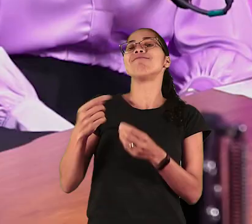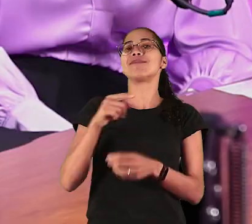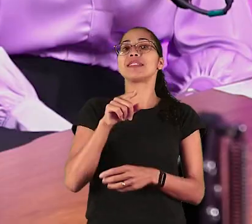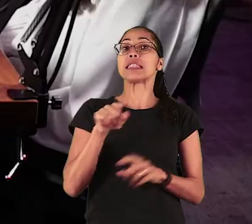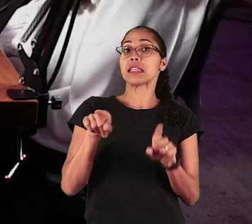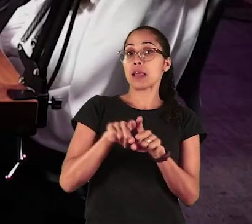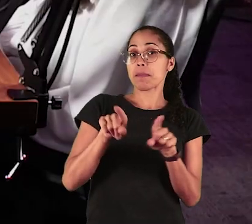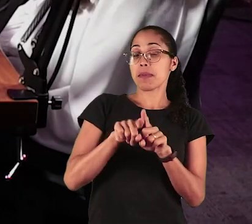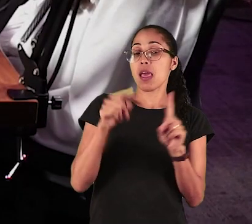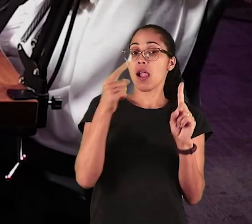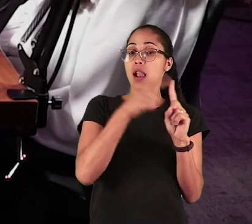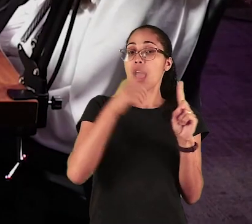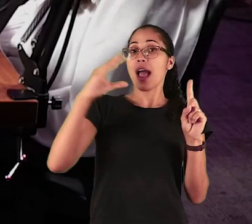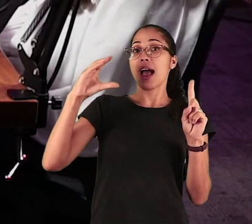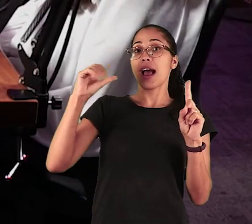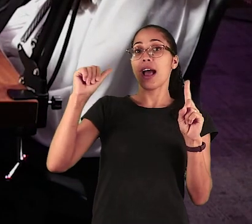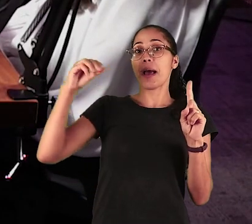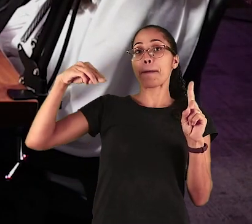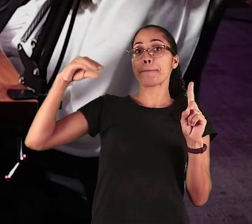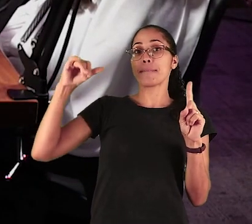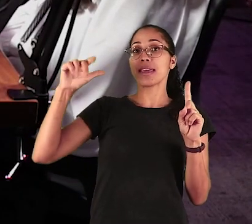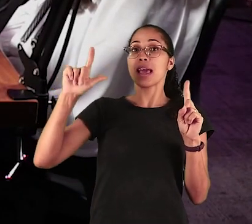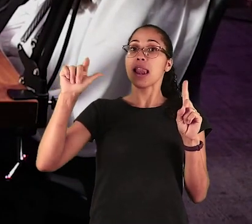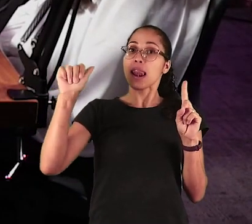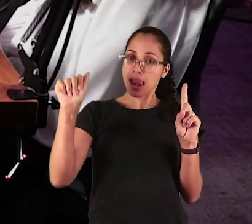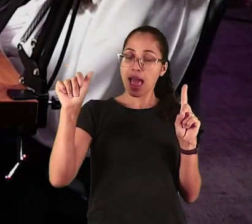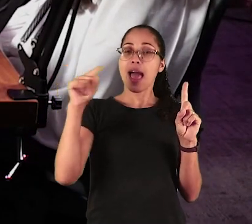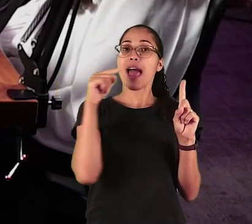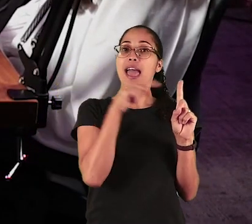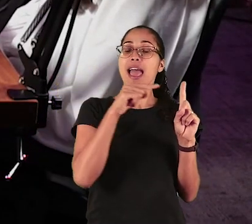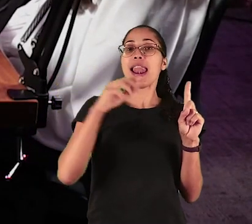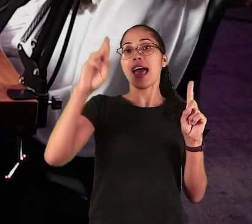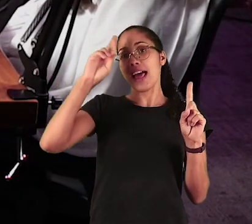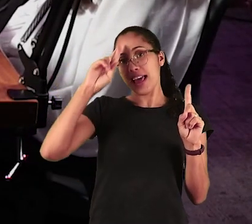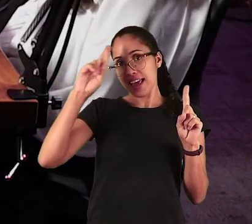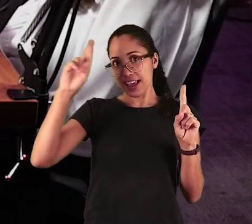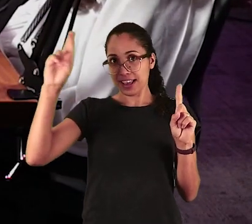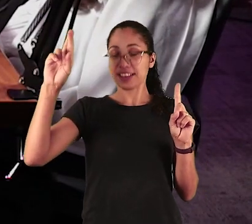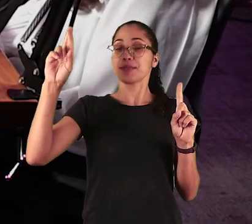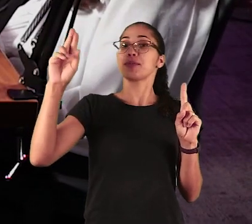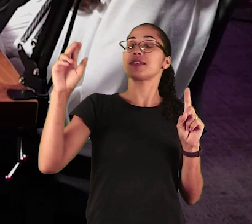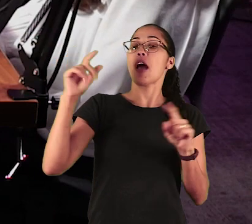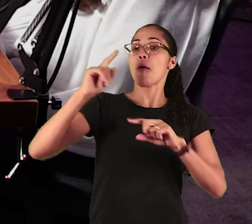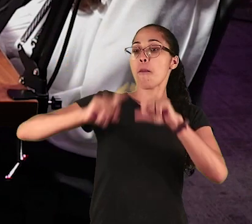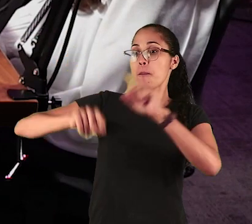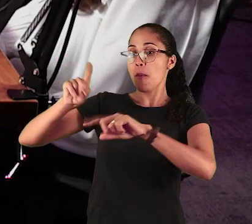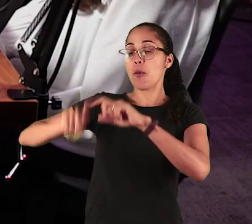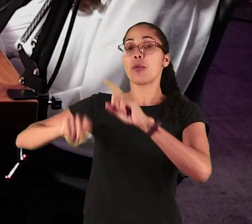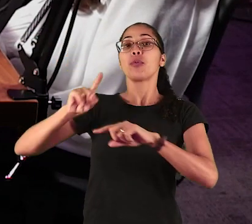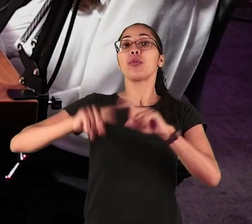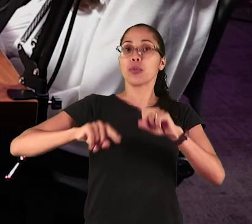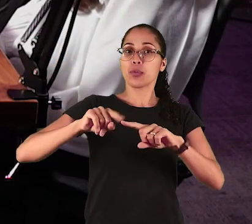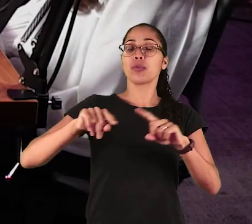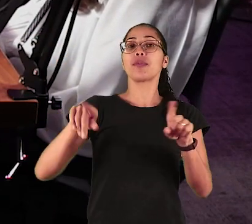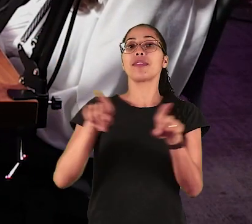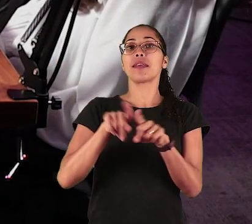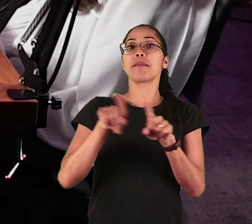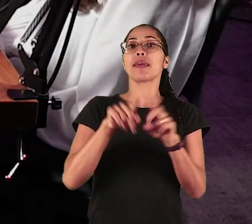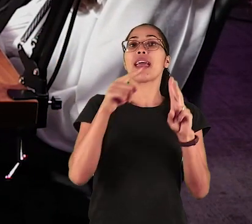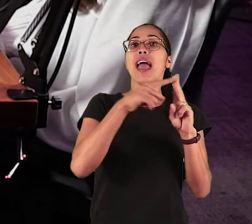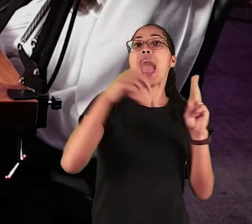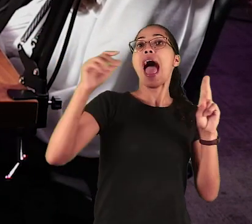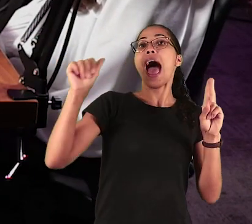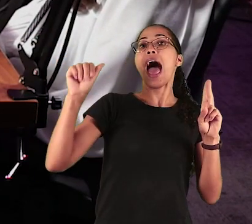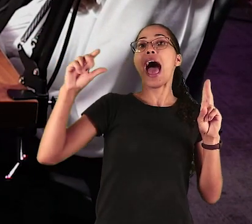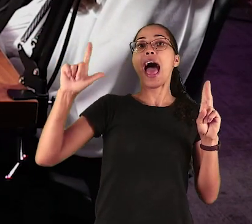eu estou aqui com a Camila detomy que ela é sócia responsável por produtos da Jaime estou com a Aline pena que